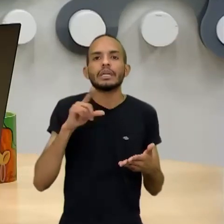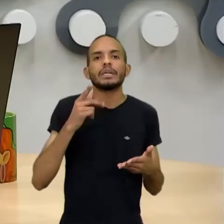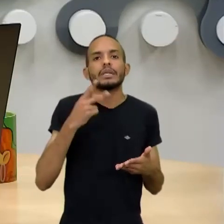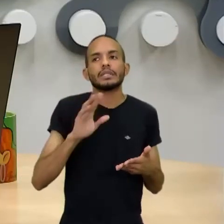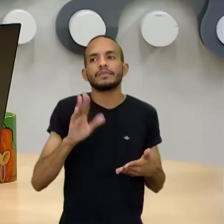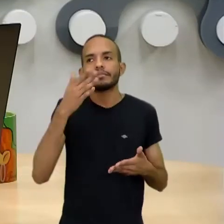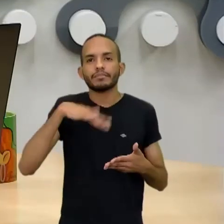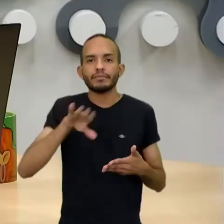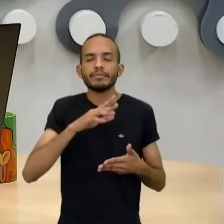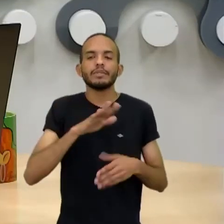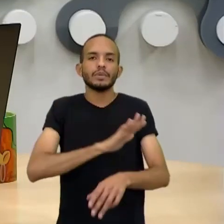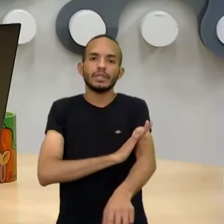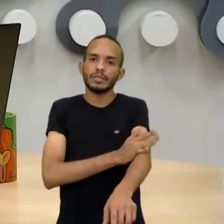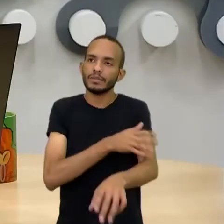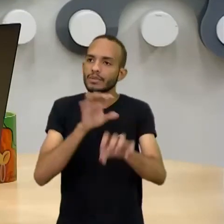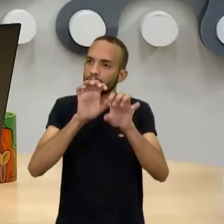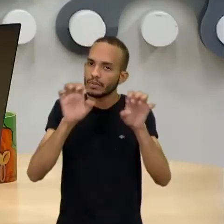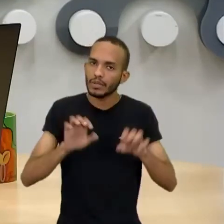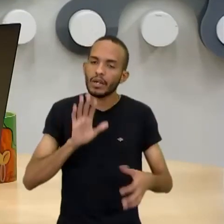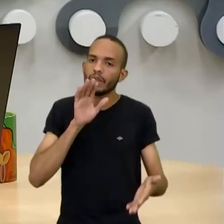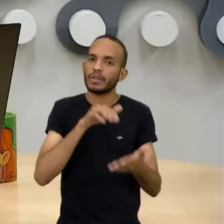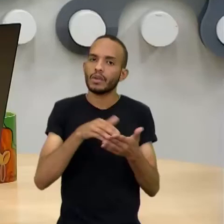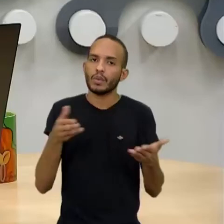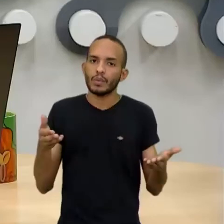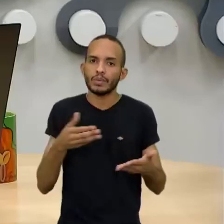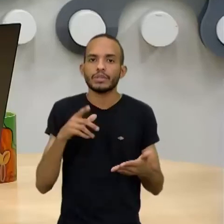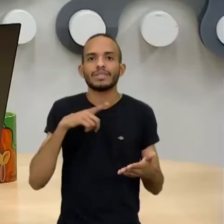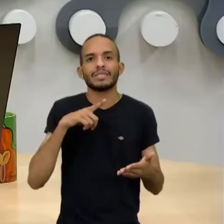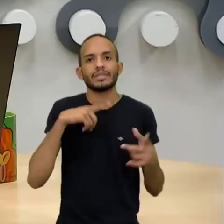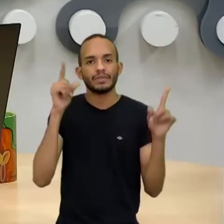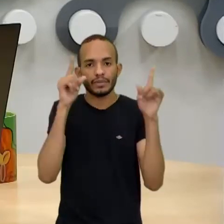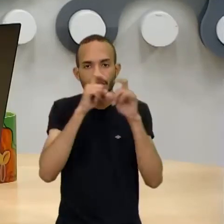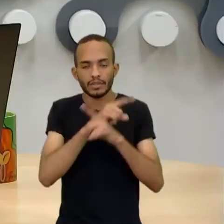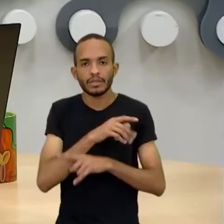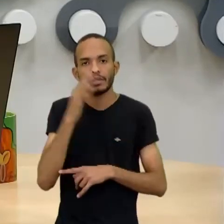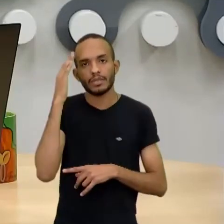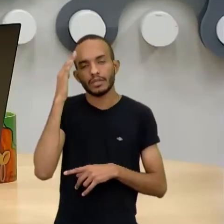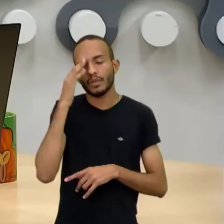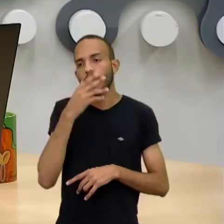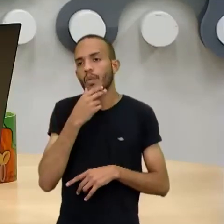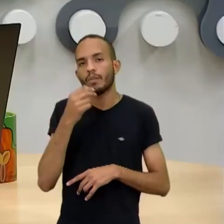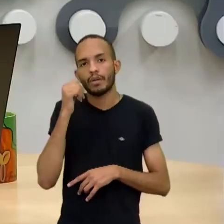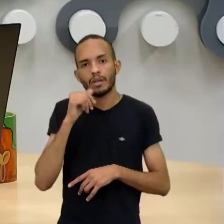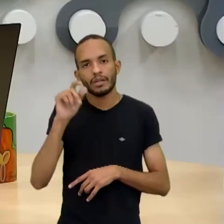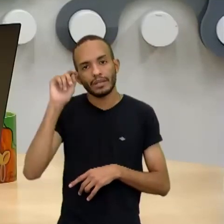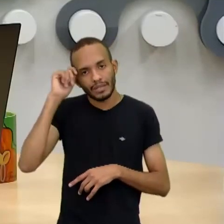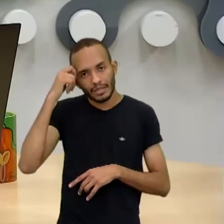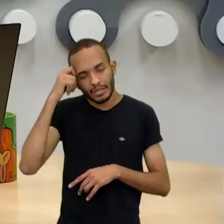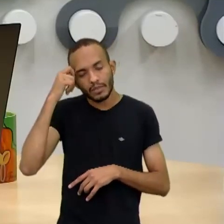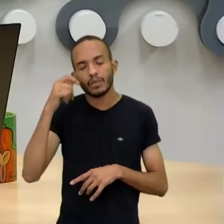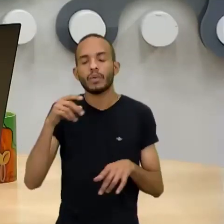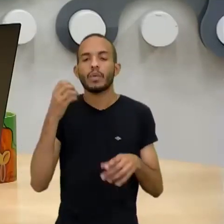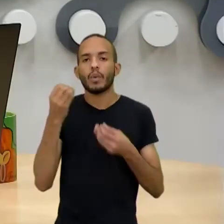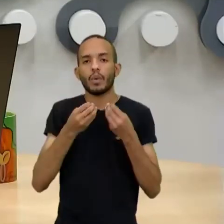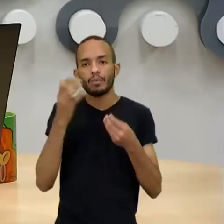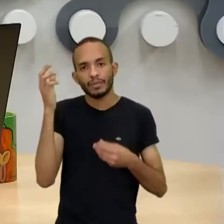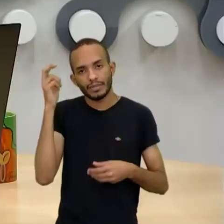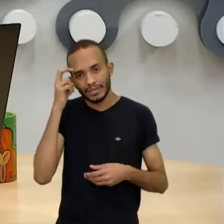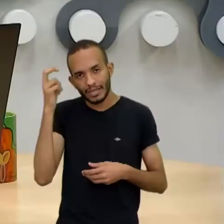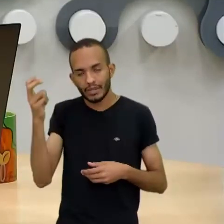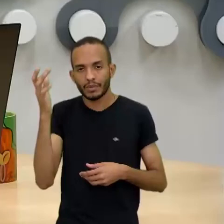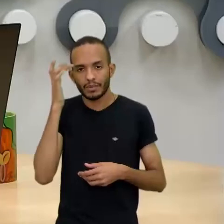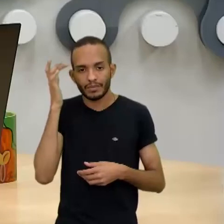consequência, né, do racismo estrutural. Até hoje, há uma dificuldade de entender homens e mulheres negras como intelectuais, Sim, inclusive, né, sim,